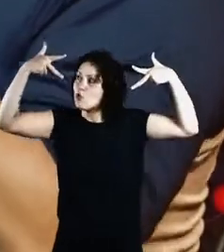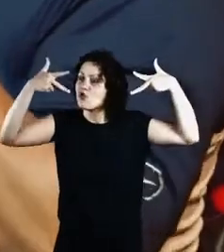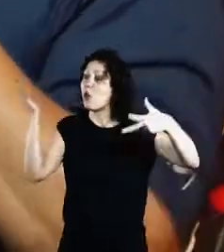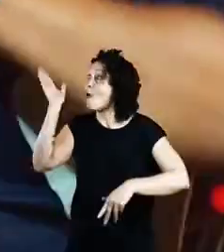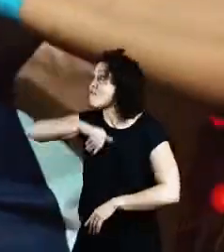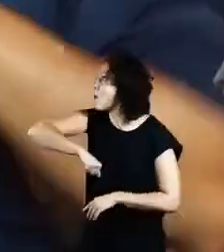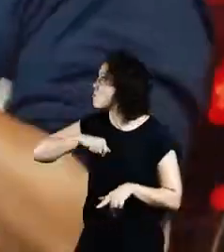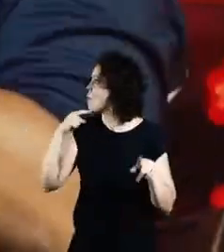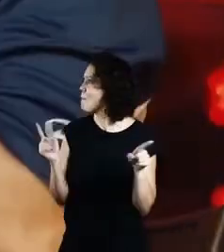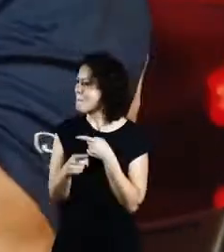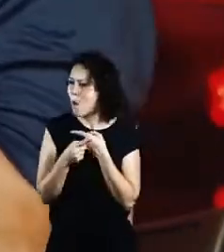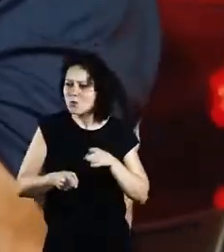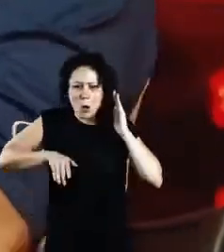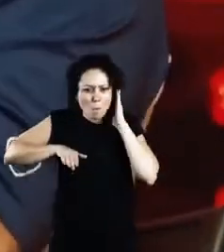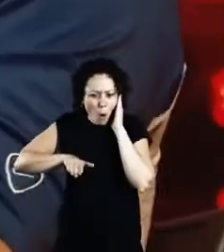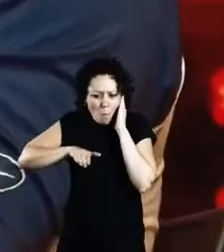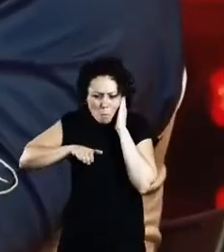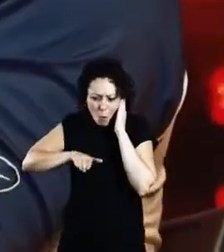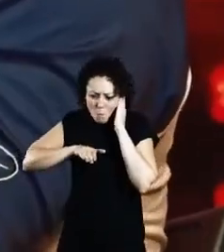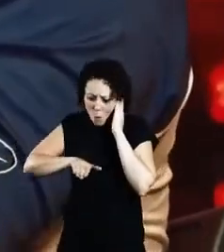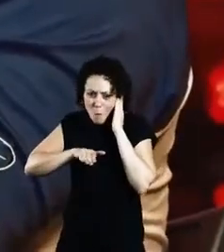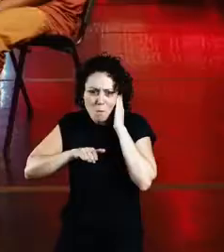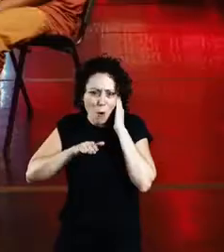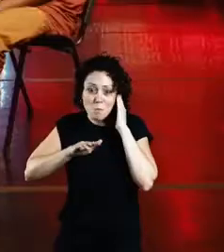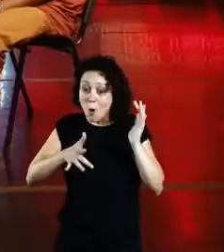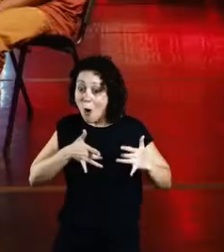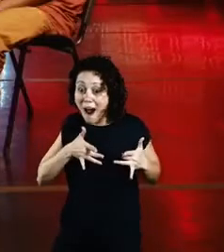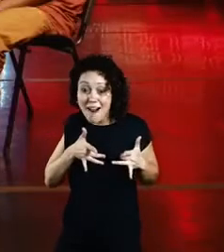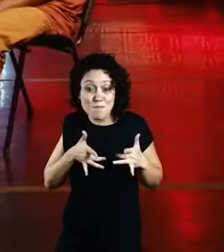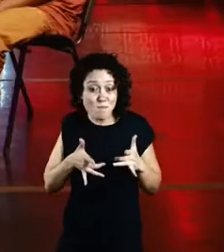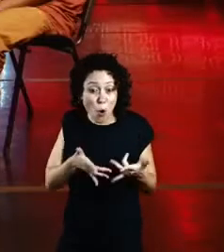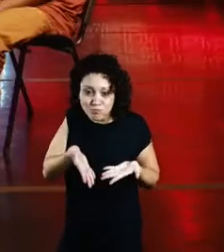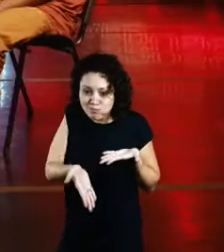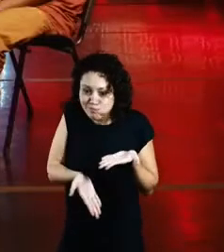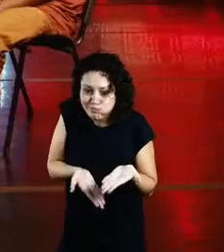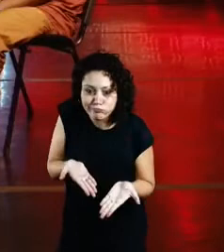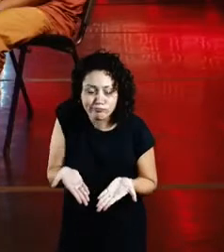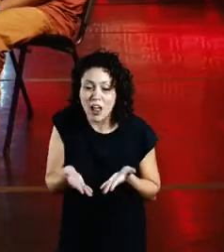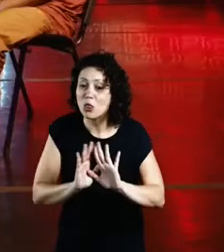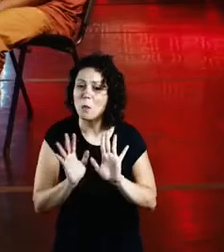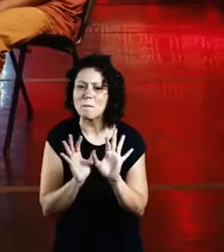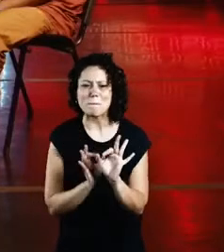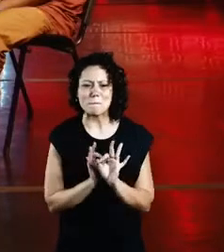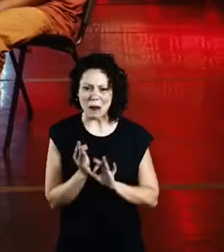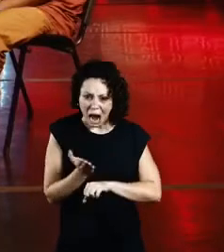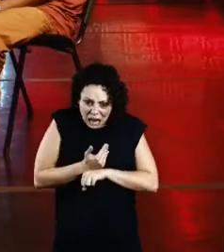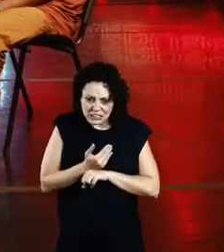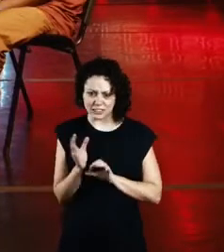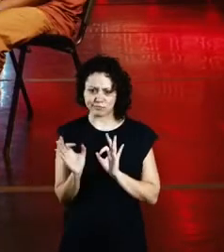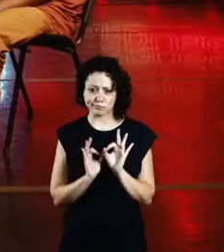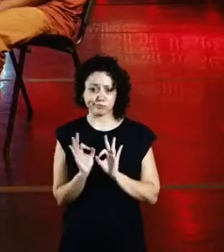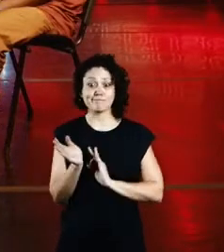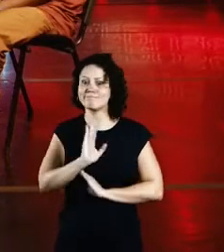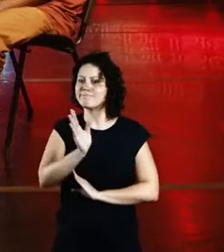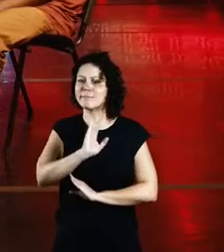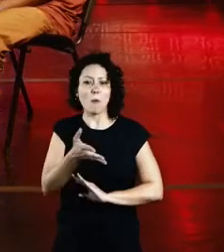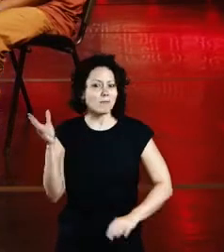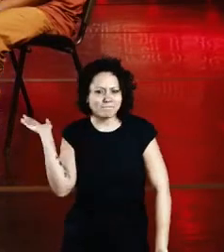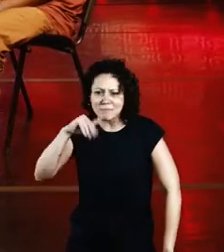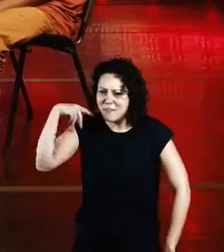uma música. O cara falou, então vamos. O cara catou o ônibus e foi. Ele nem se preparou, ele falou, mano, vamos gravar.